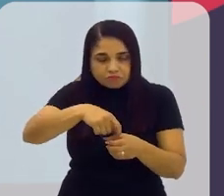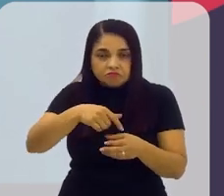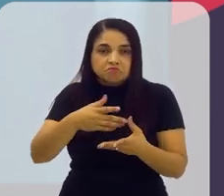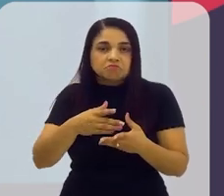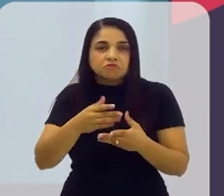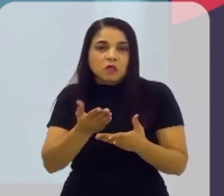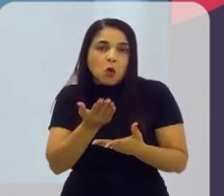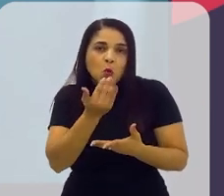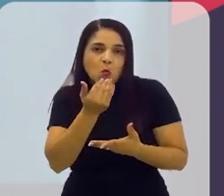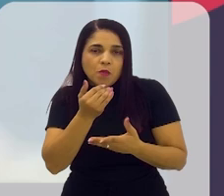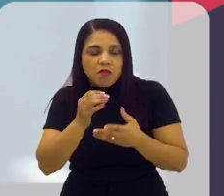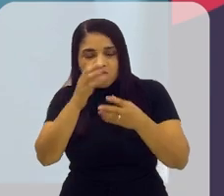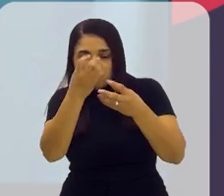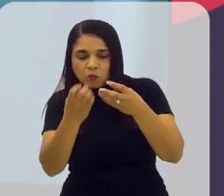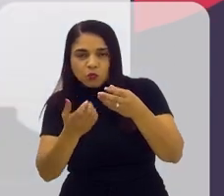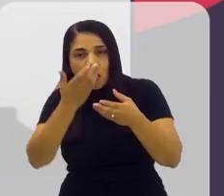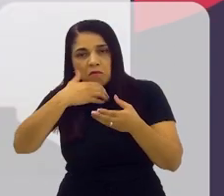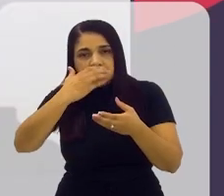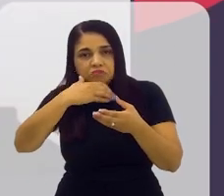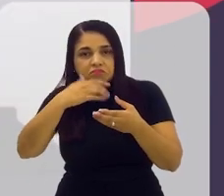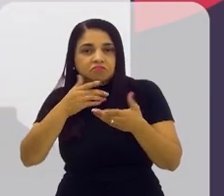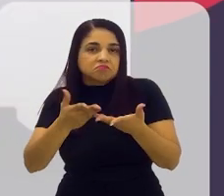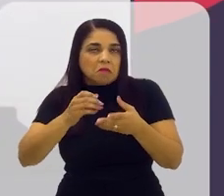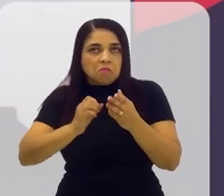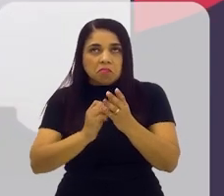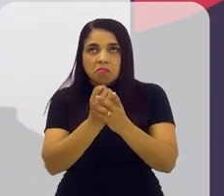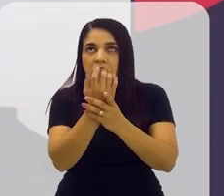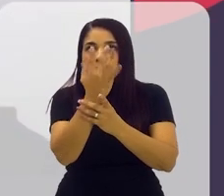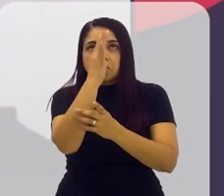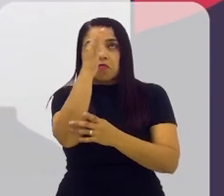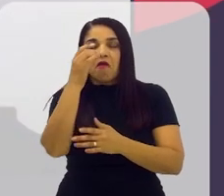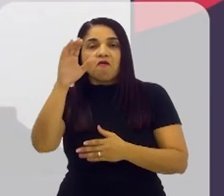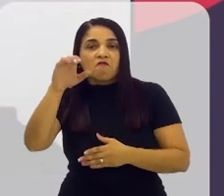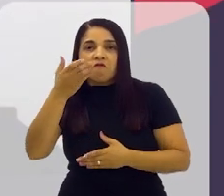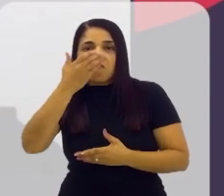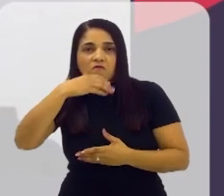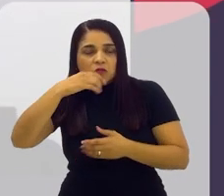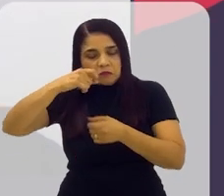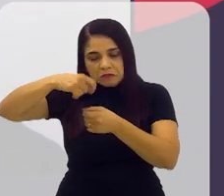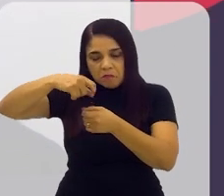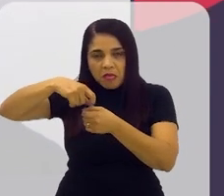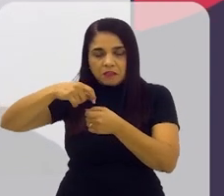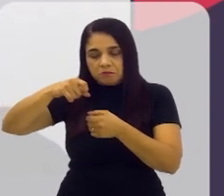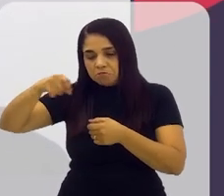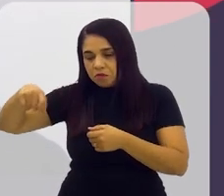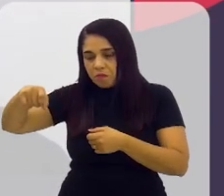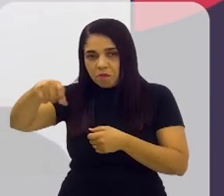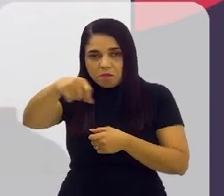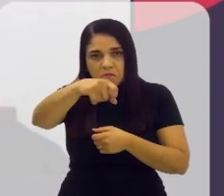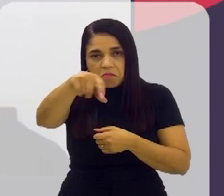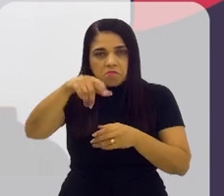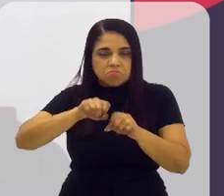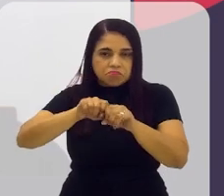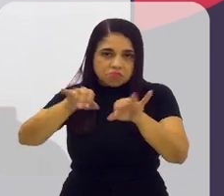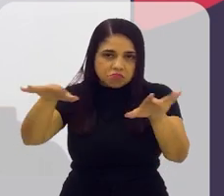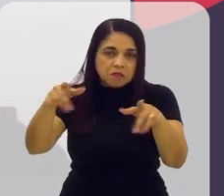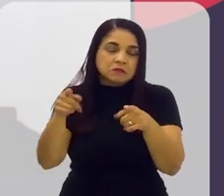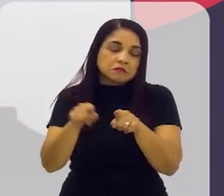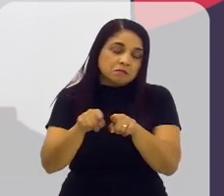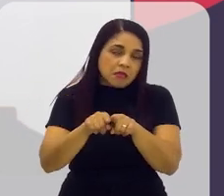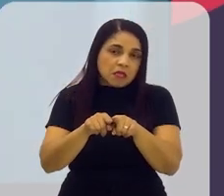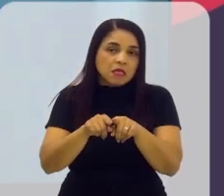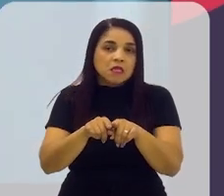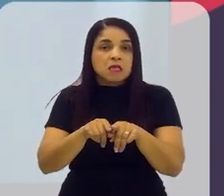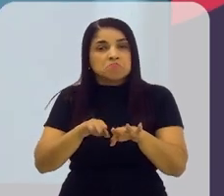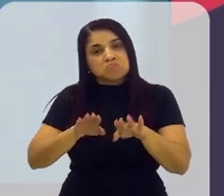quero plantar essa planta aqui para poder obter os frutos, e aí esses frutos, né, têm sementes, essas sementes são propagadas e acontece isso. Então, de